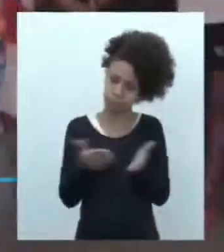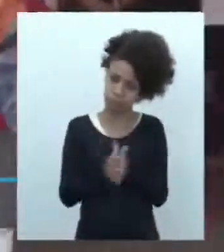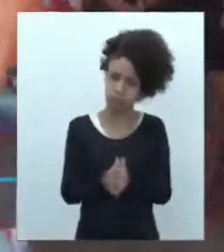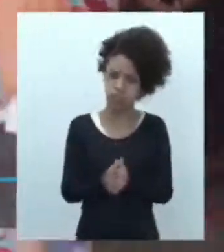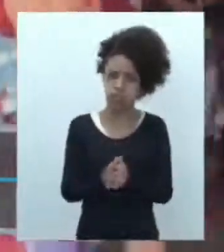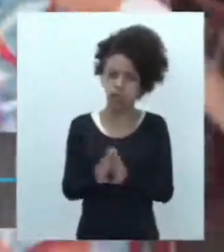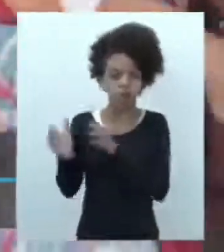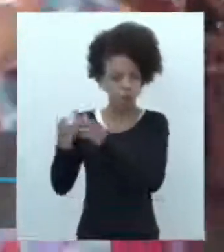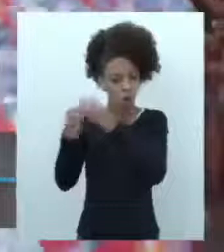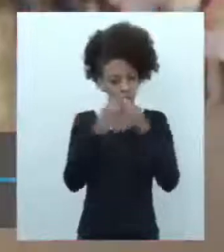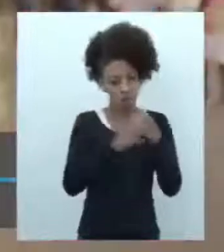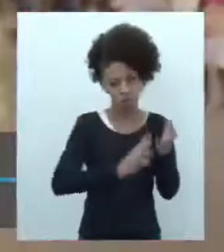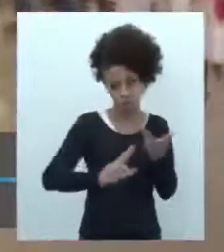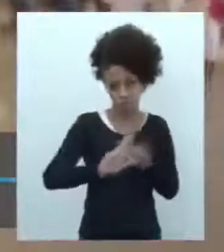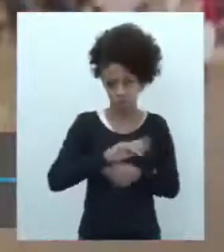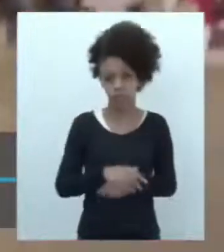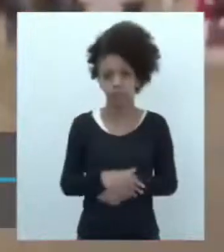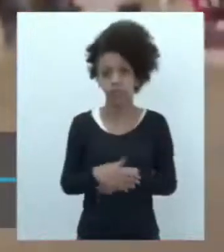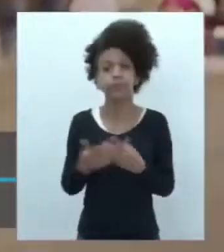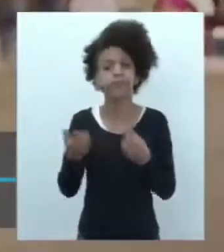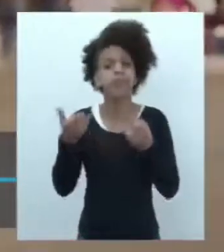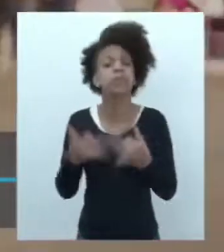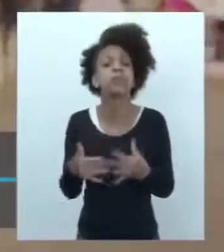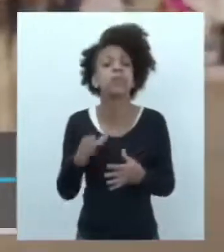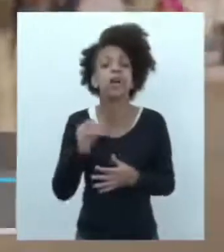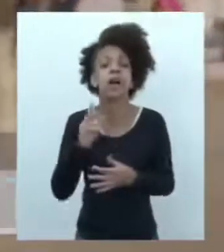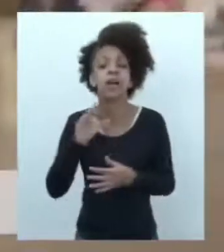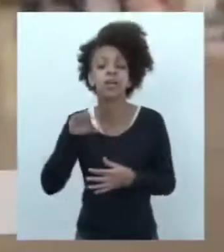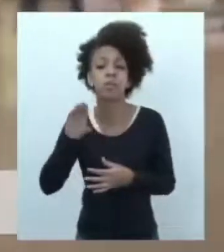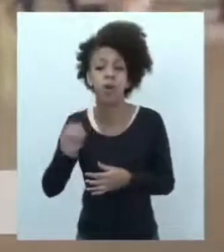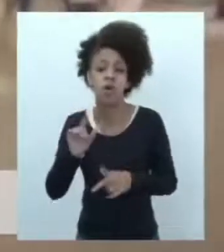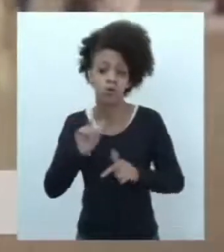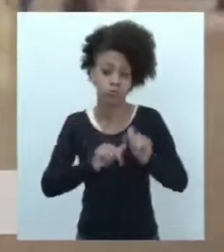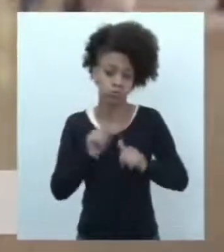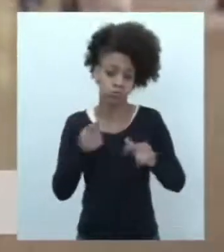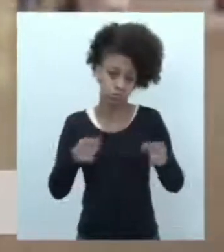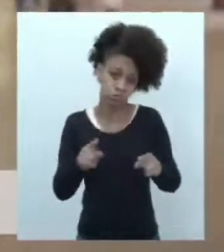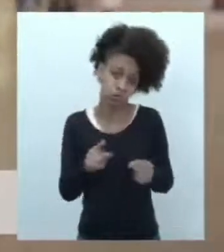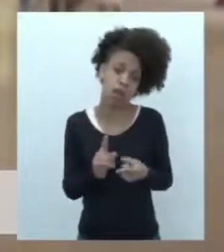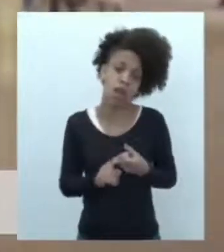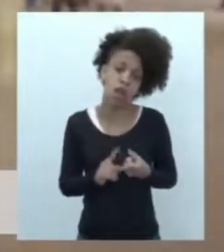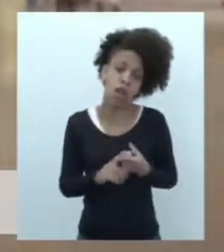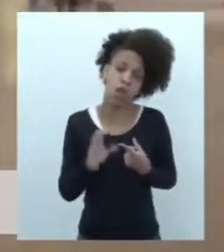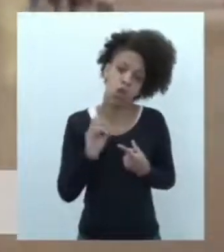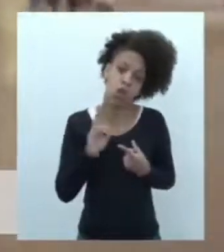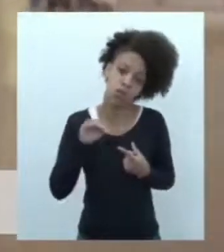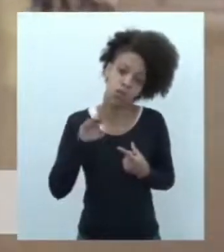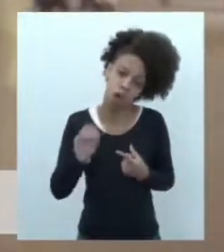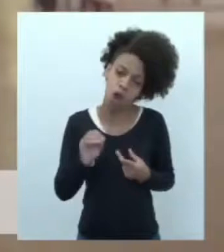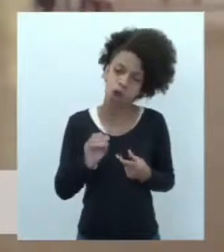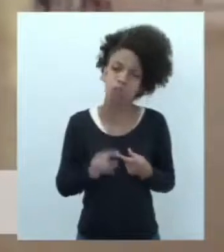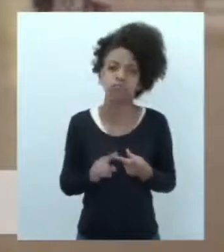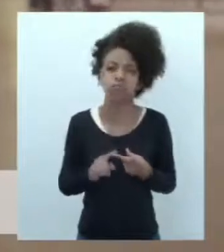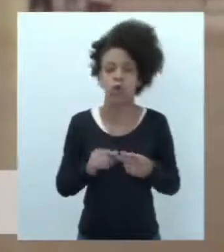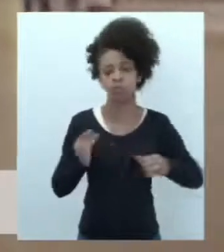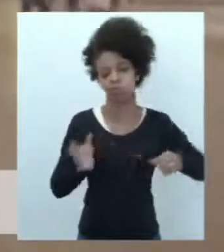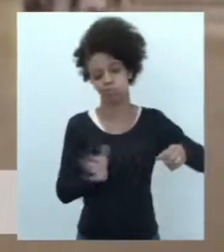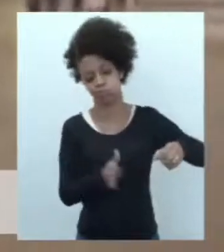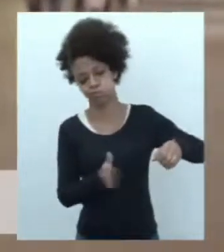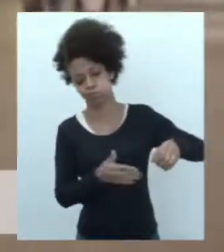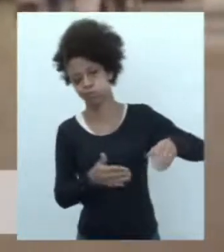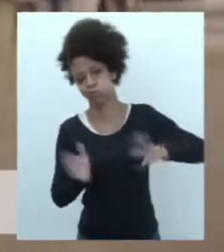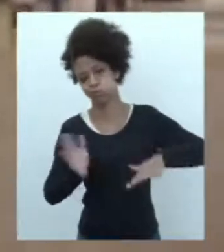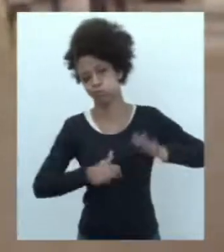muitos grupos de carimbó. E falando um pouco do carimbó, né, dos instrumentos, temos o que? O curimbó, que é o tambor, geralmente